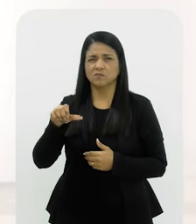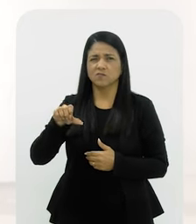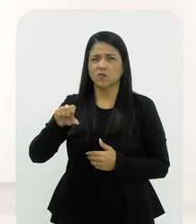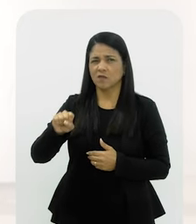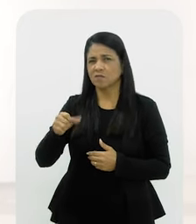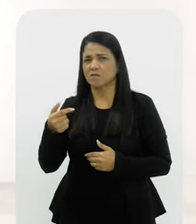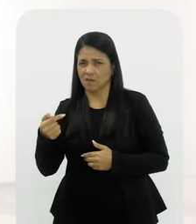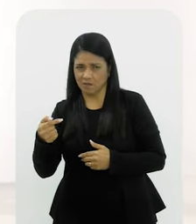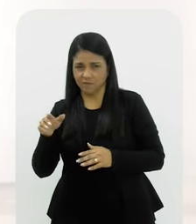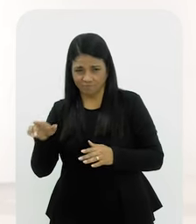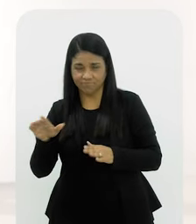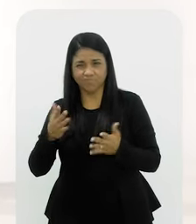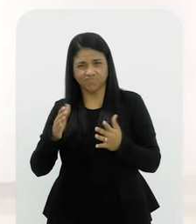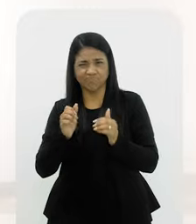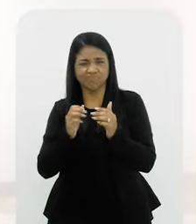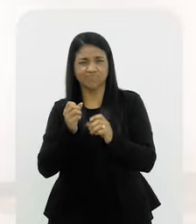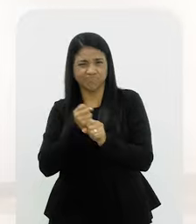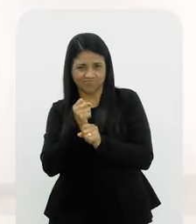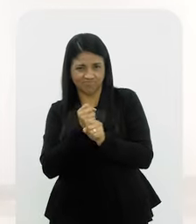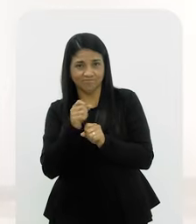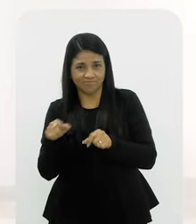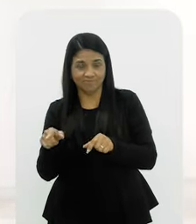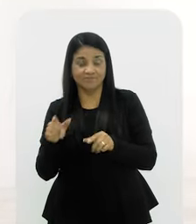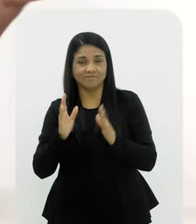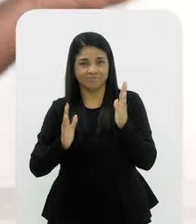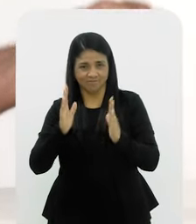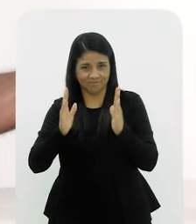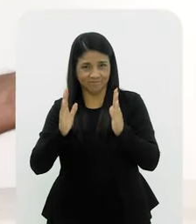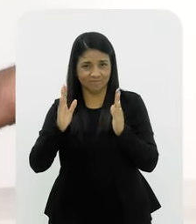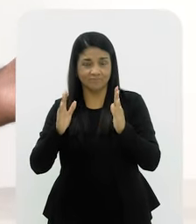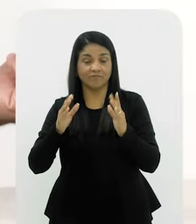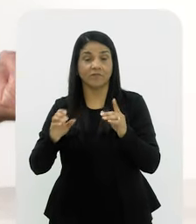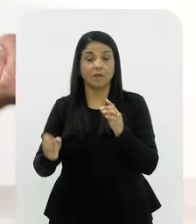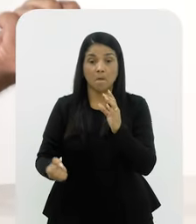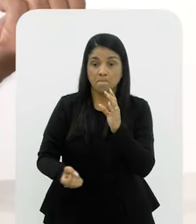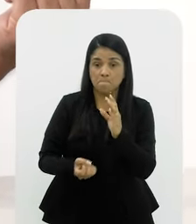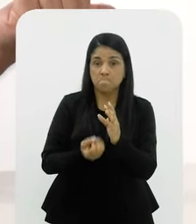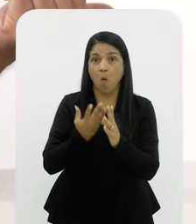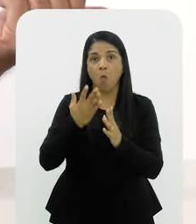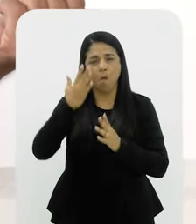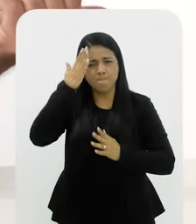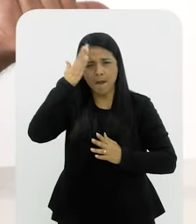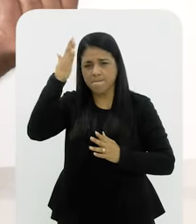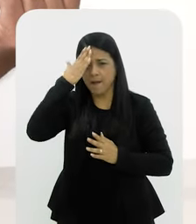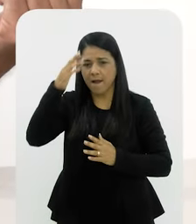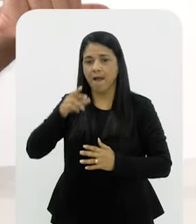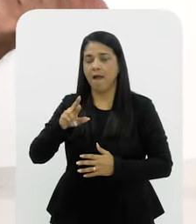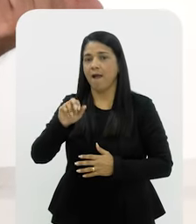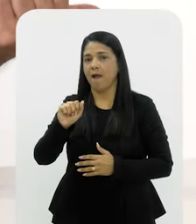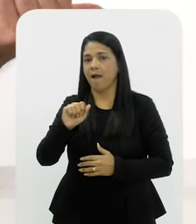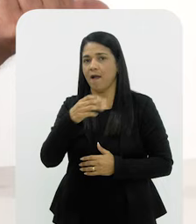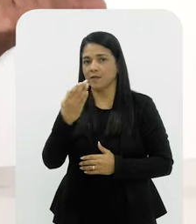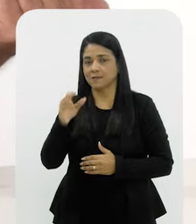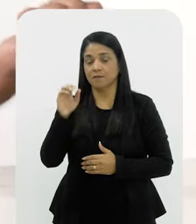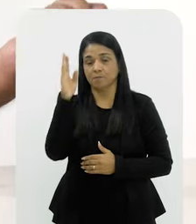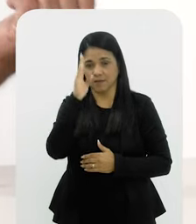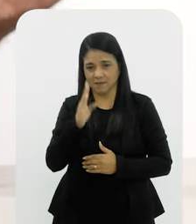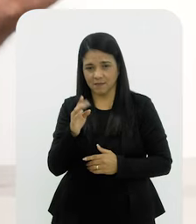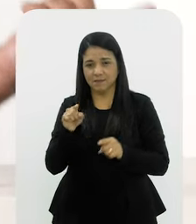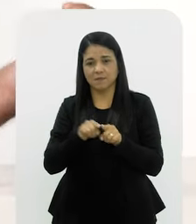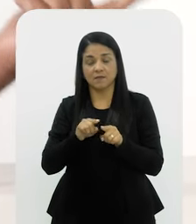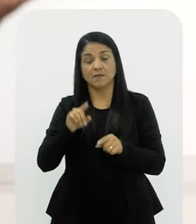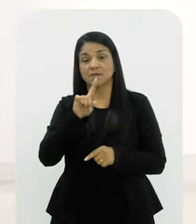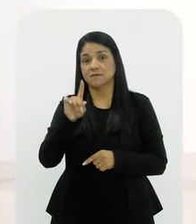86, 87. Exato. Porque quando ele foi quando explodiu o Raça Brasileira, trouxe o